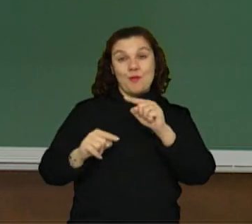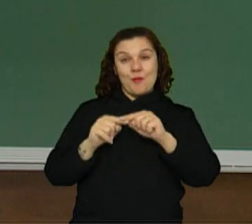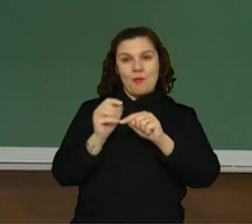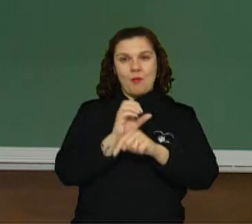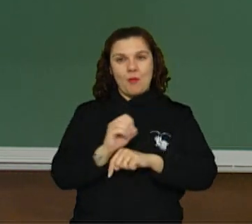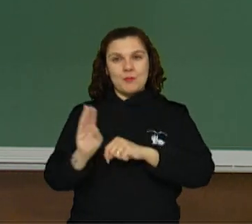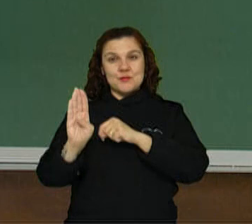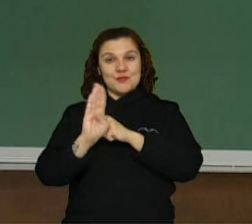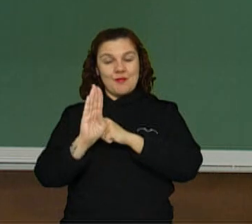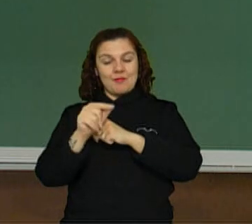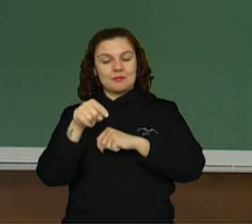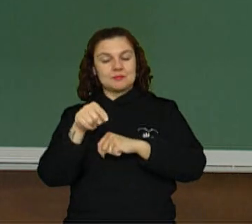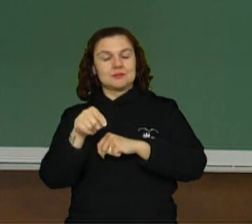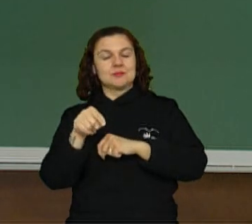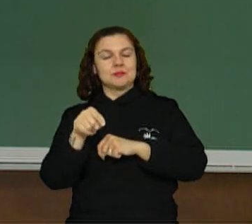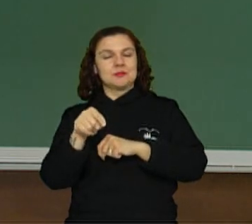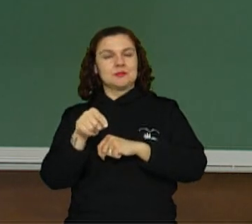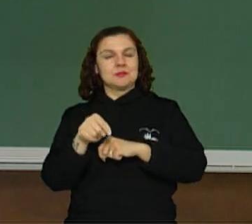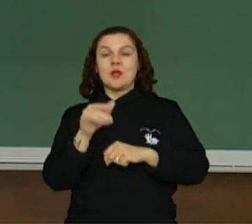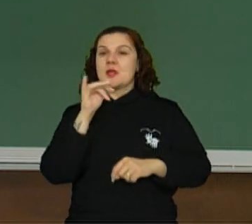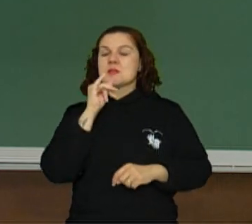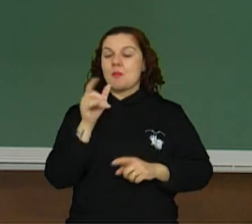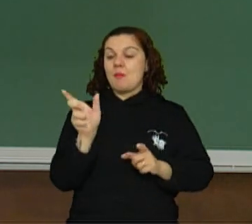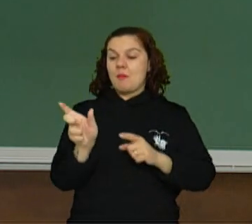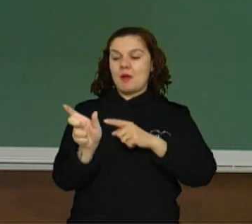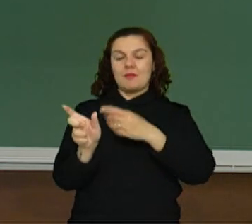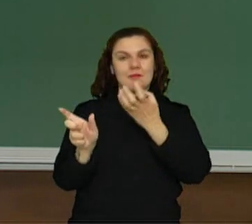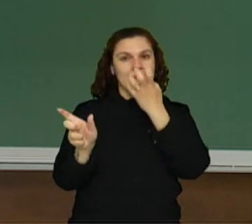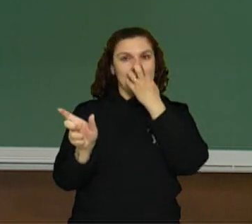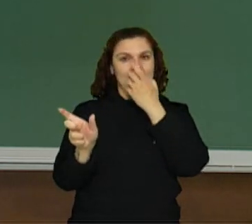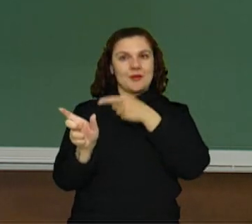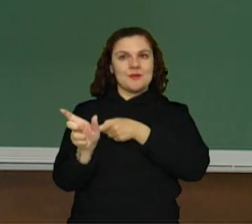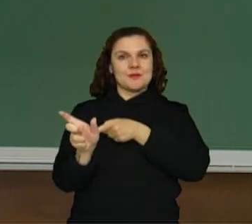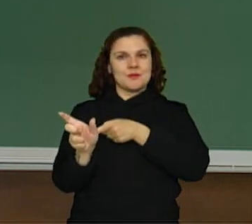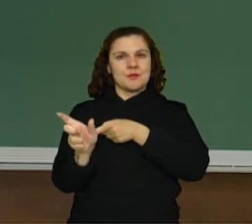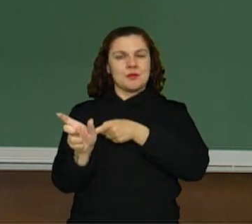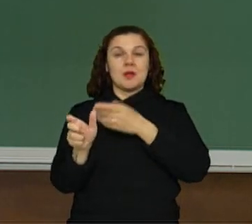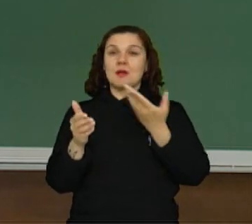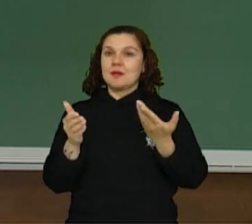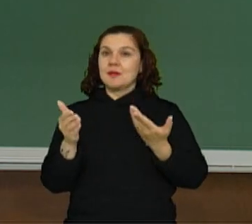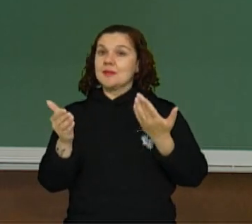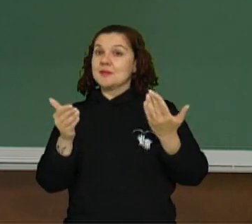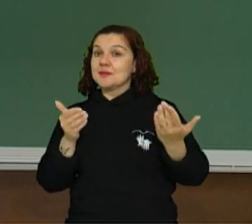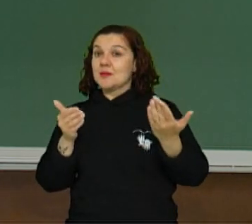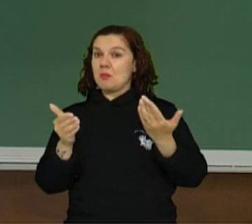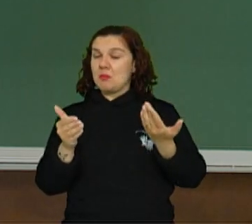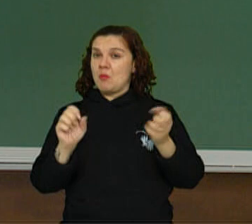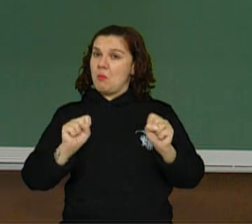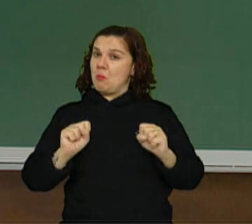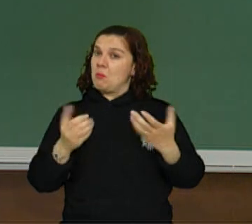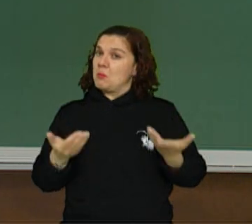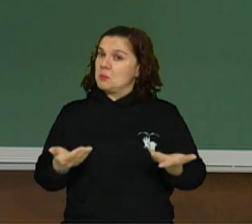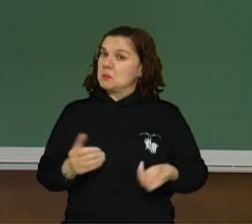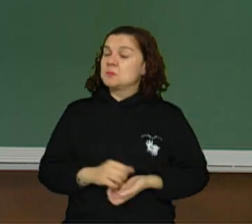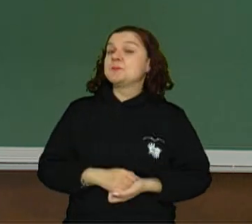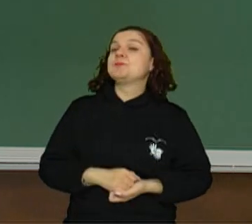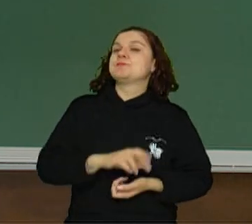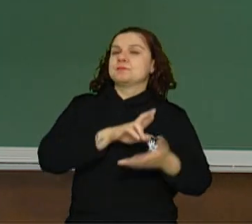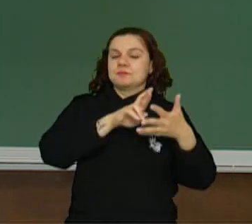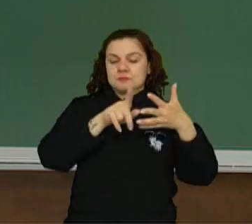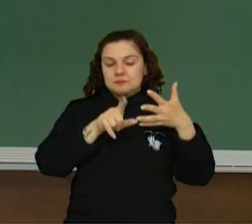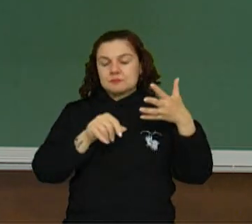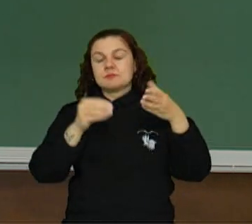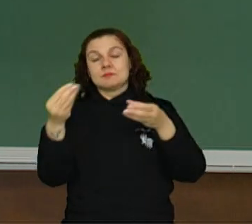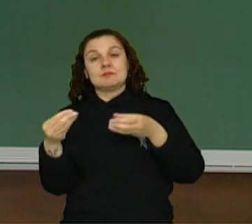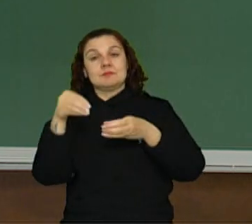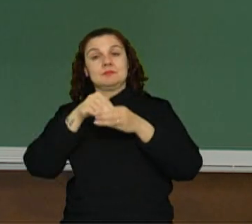não é verdade? Então, nós pegamos lá a palavra cachorro. Então, dependendo ali, ele pode fazer, né, vários